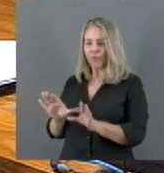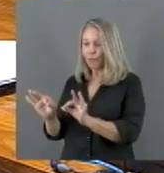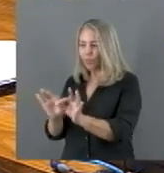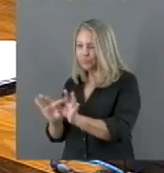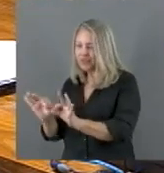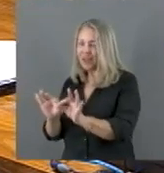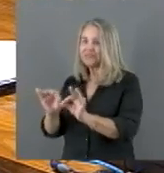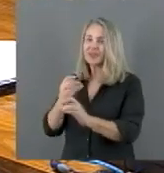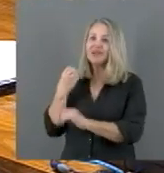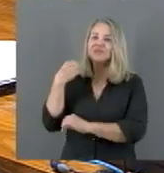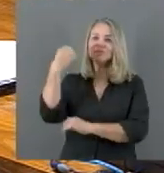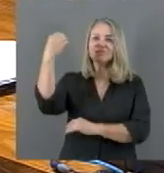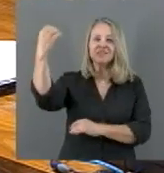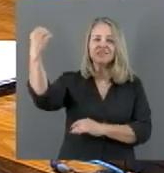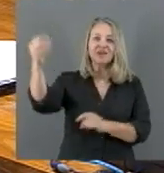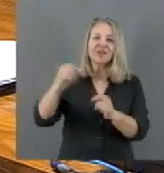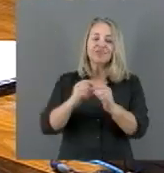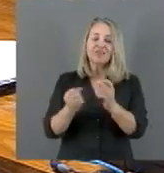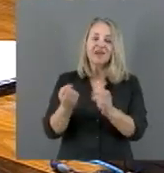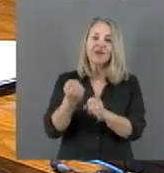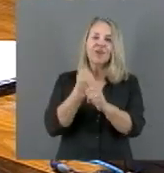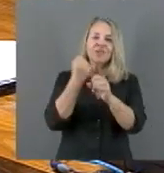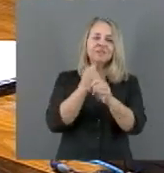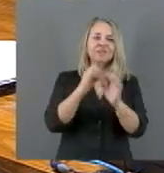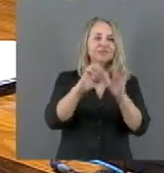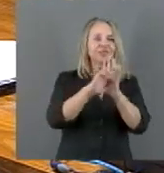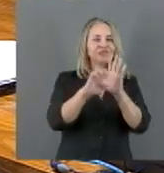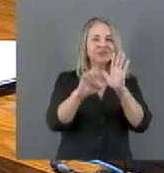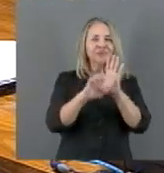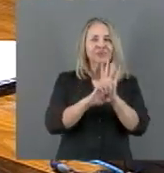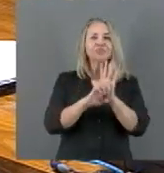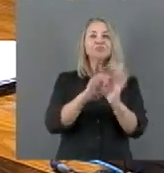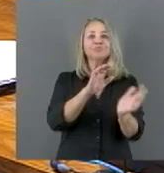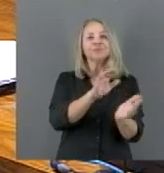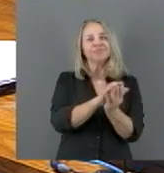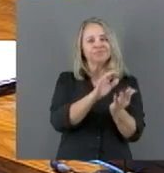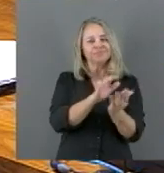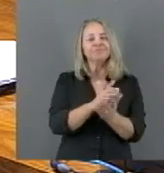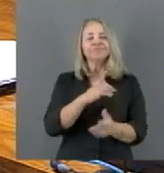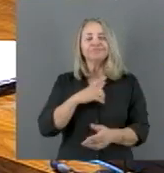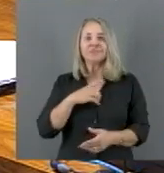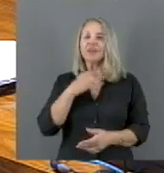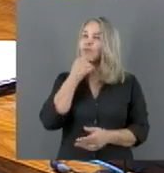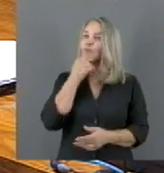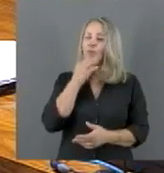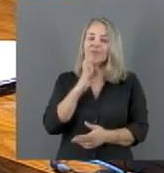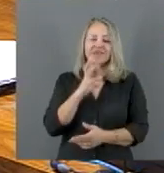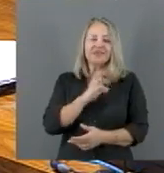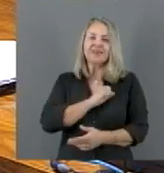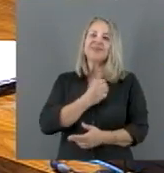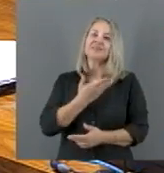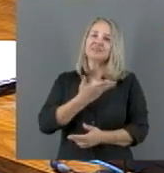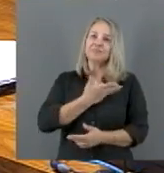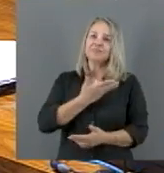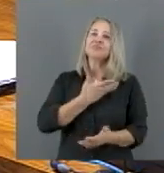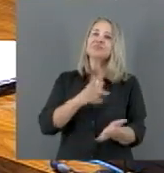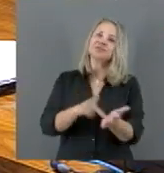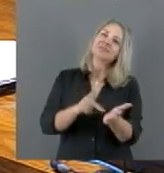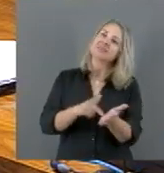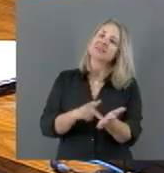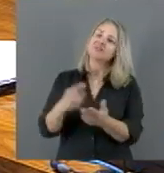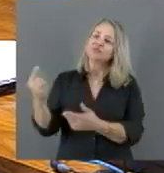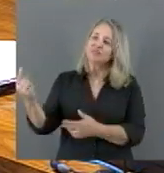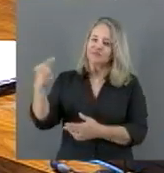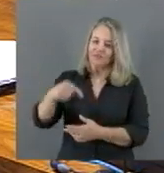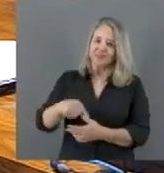veio a construção do Estatuto do Idoso que existe. Ele era muito querido, muito amigo. Quando vinha aqui no